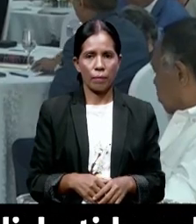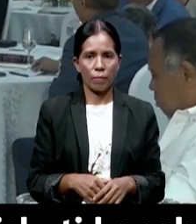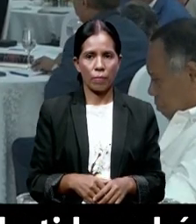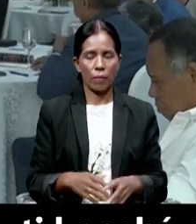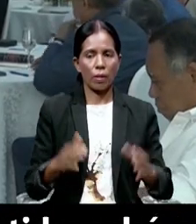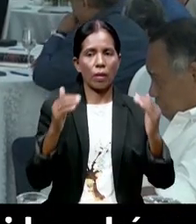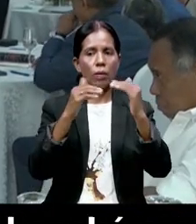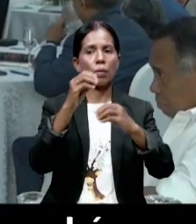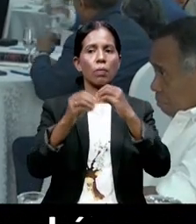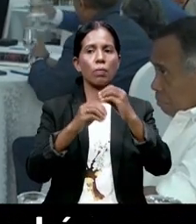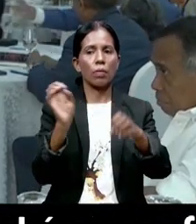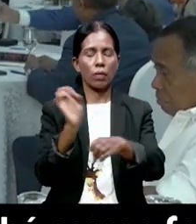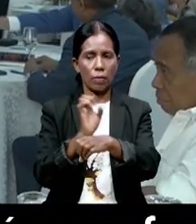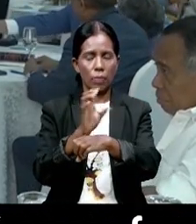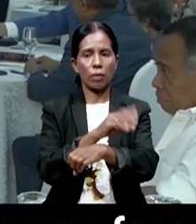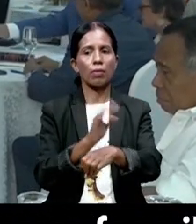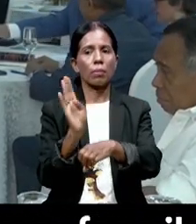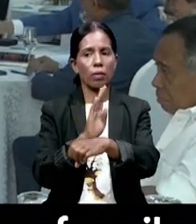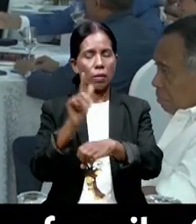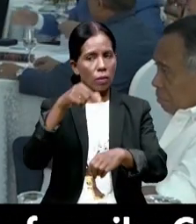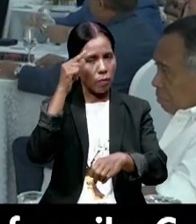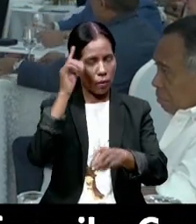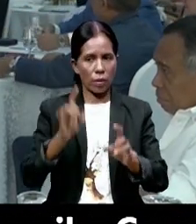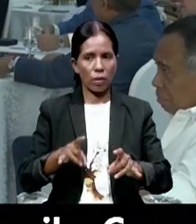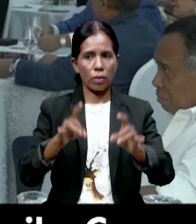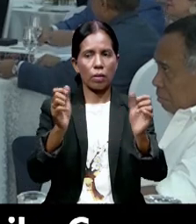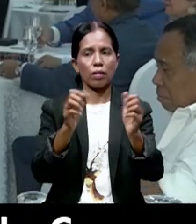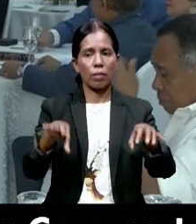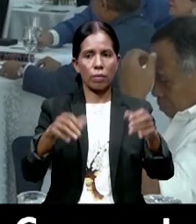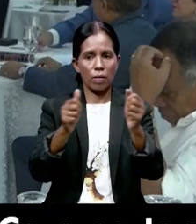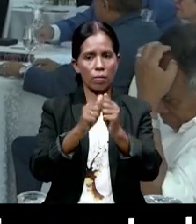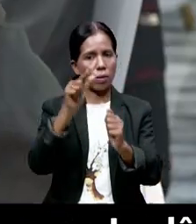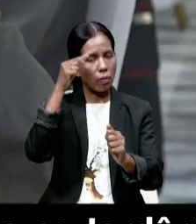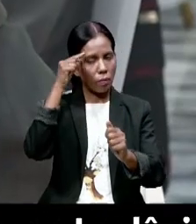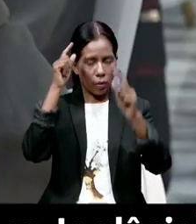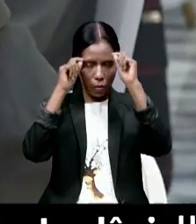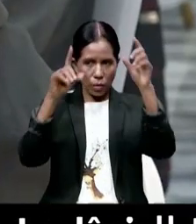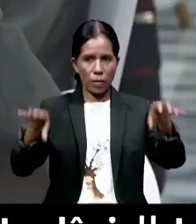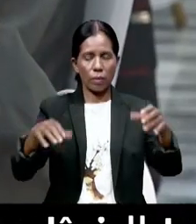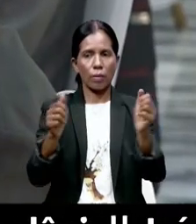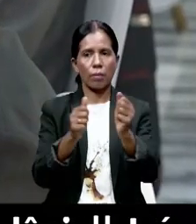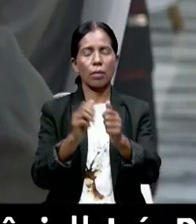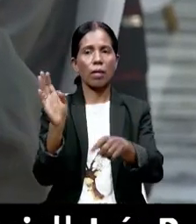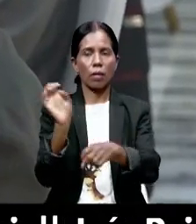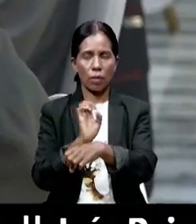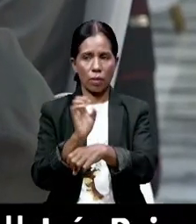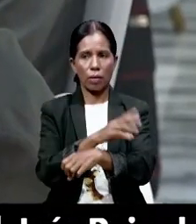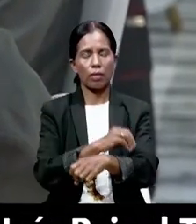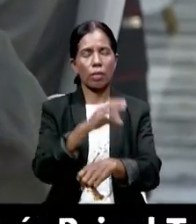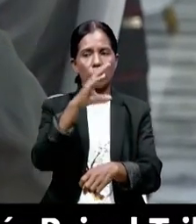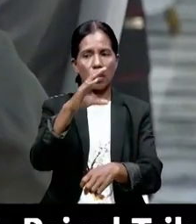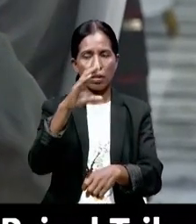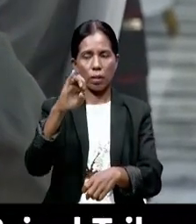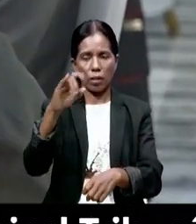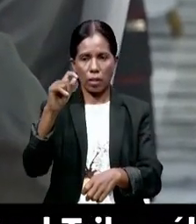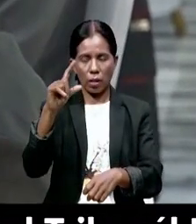Conferência Econômica no Negócio, né? Governo Austrália colabora com o Governo Timor-Leste, Rússia, Ministério Coordenador do Assunto Econômico, Câmara Comércio e